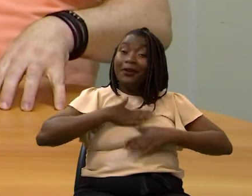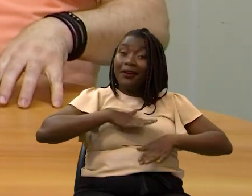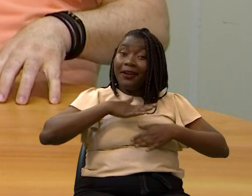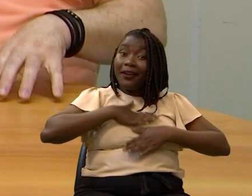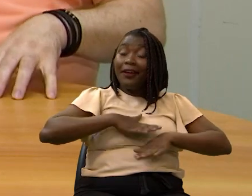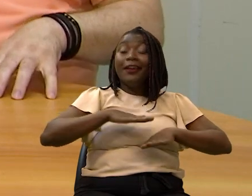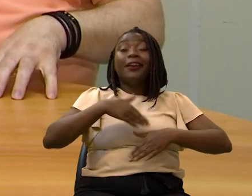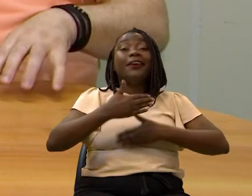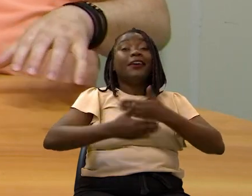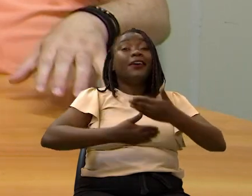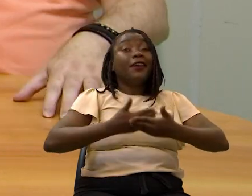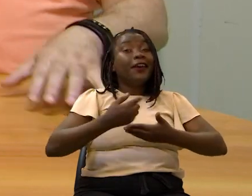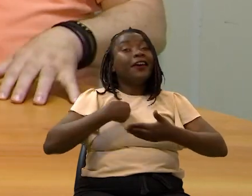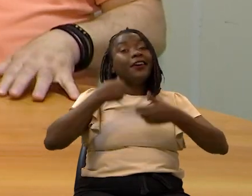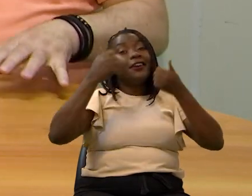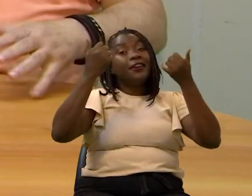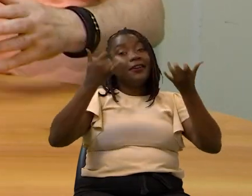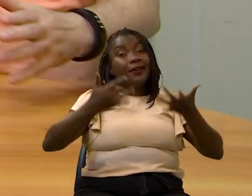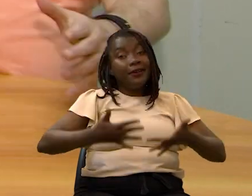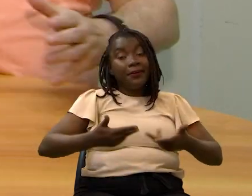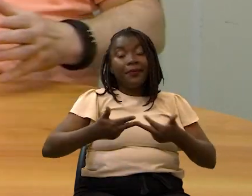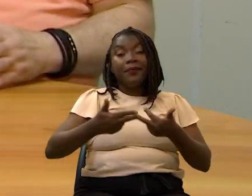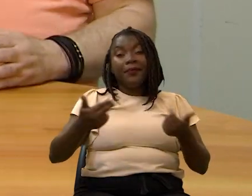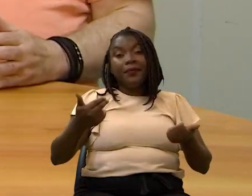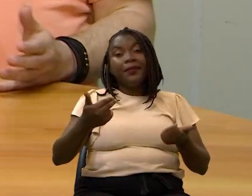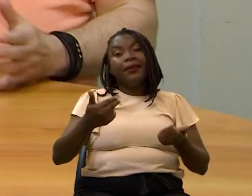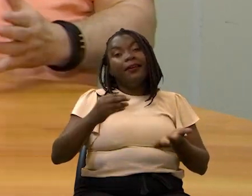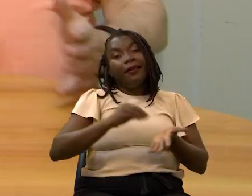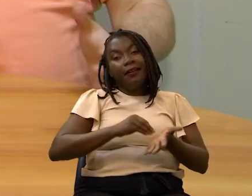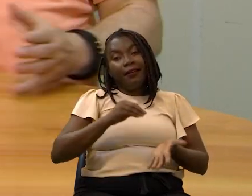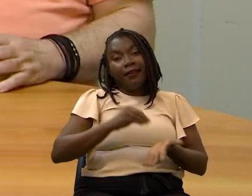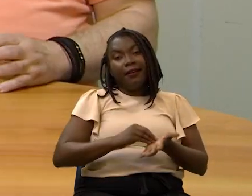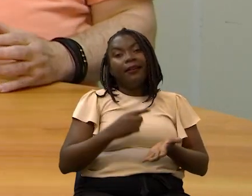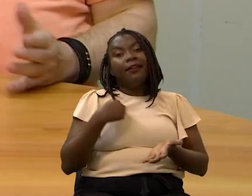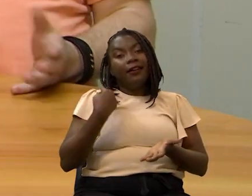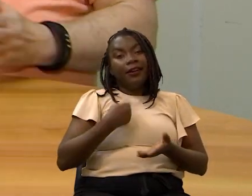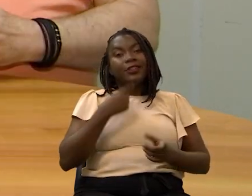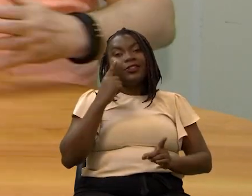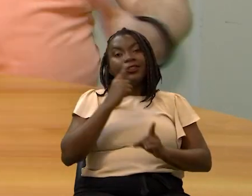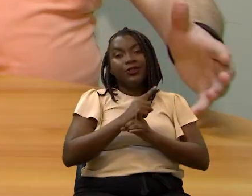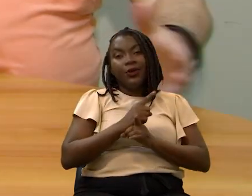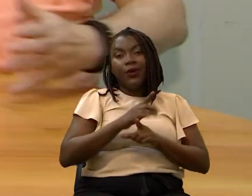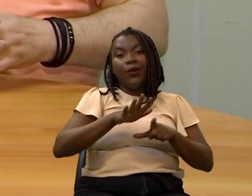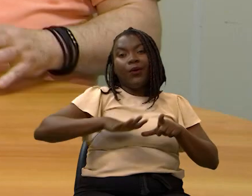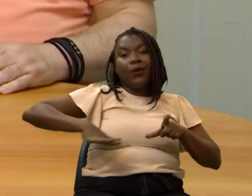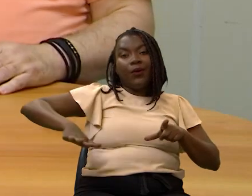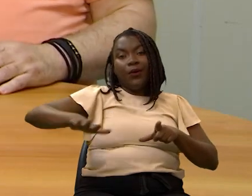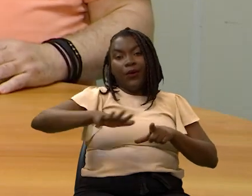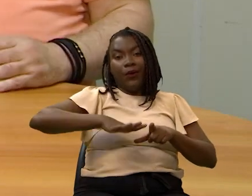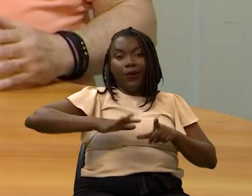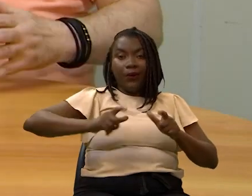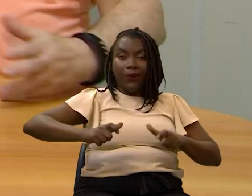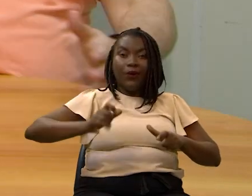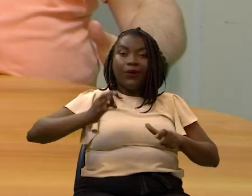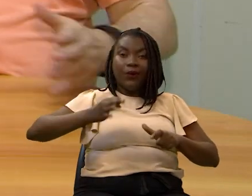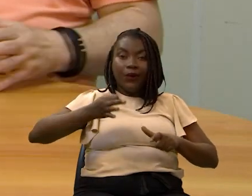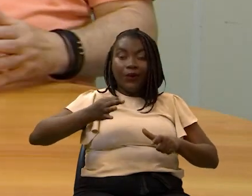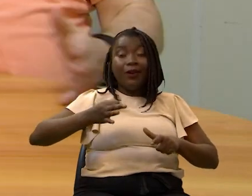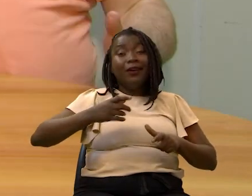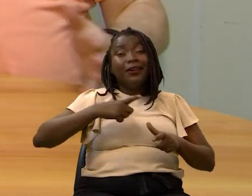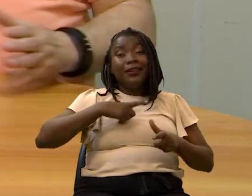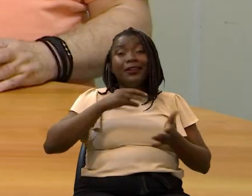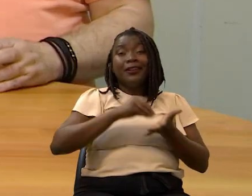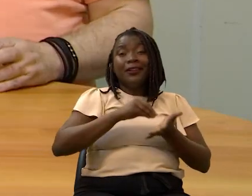precisa olhar com isso muita calma. E aí, a gente tem que reconhecer que essa é uma debilidade que a gente encontra na região,